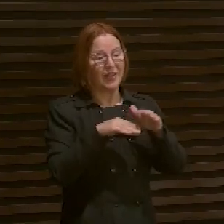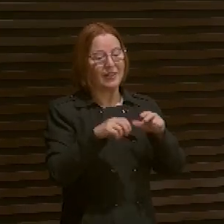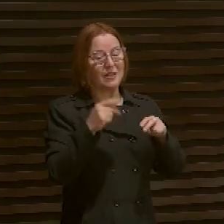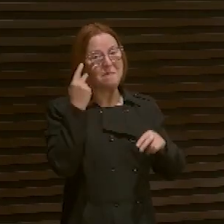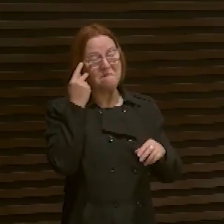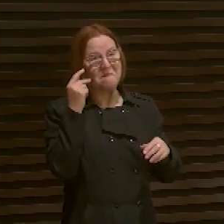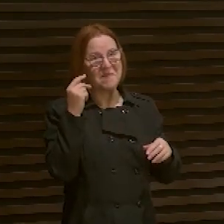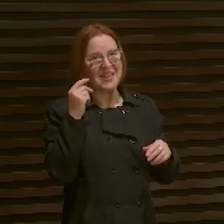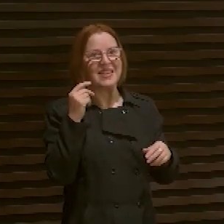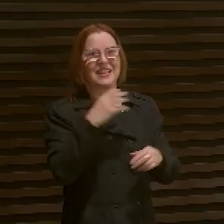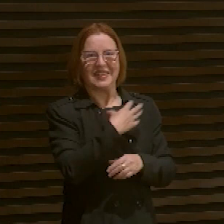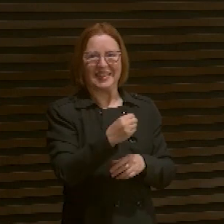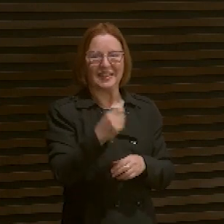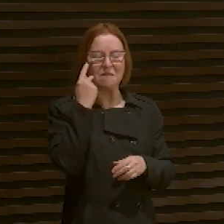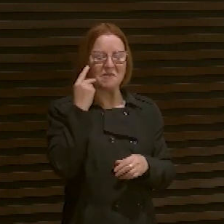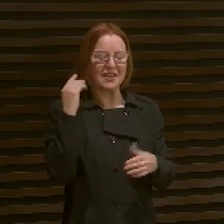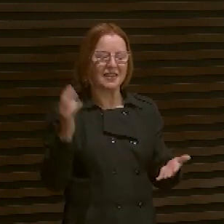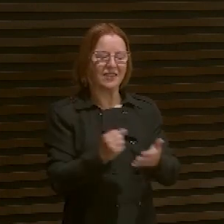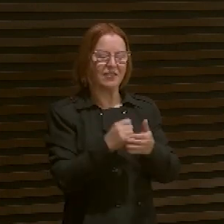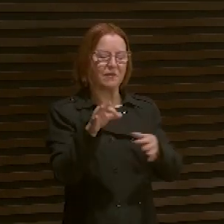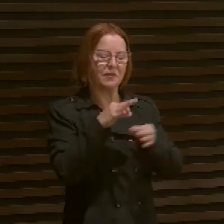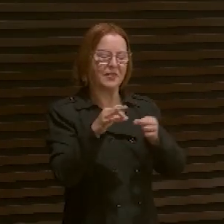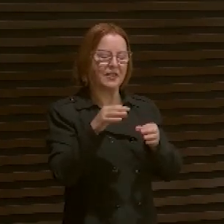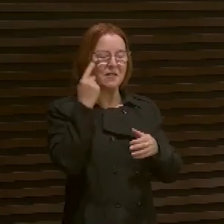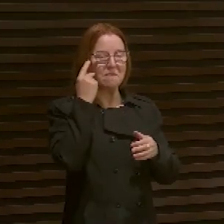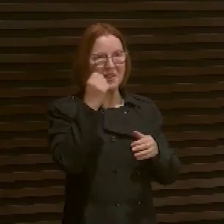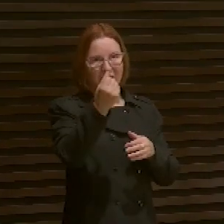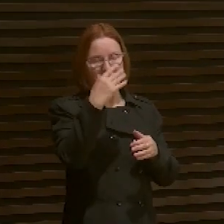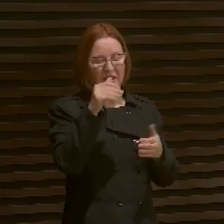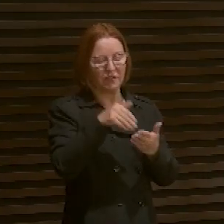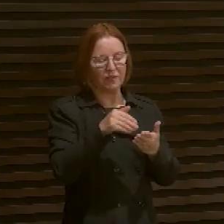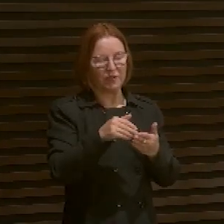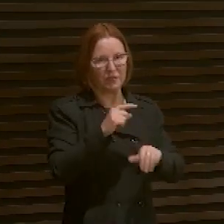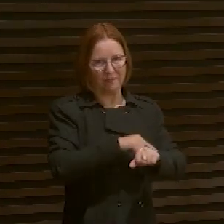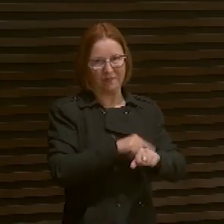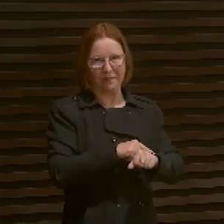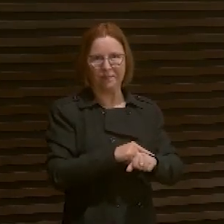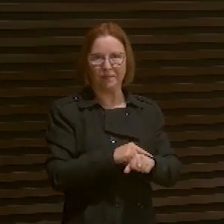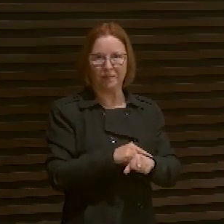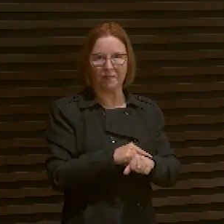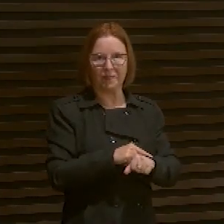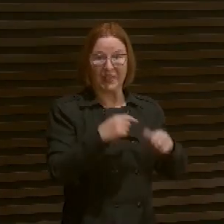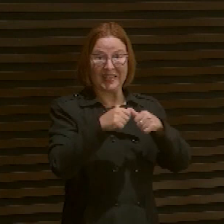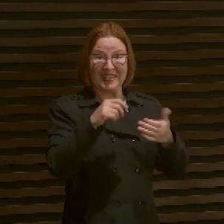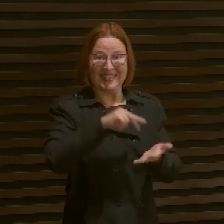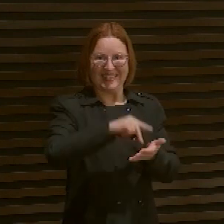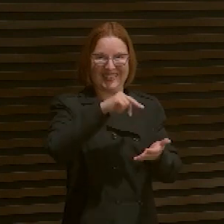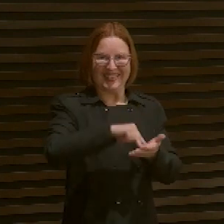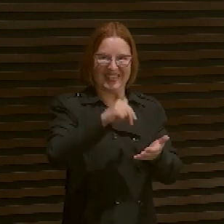Para a salvação preparada para revelar-se no último tempo. Aí agora o 6 é o chave, o 6 e o 7. Nisso